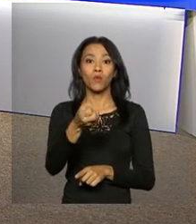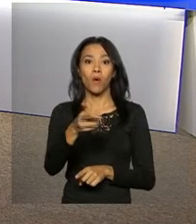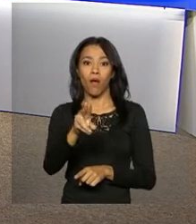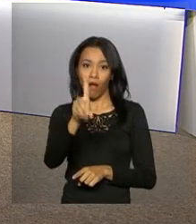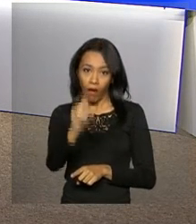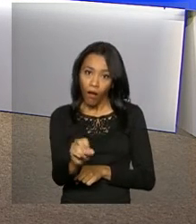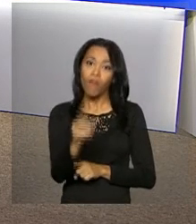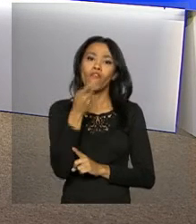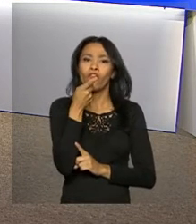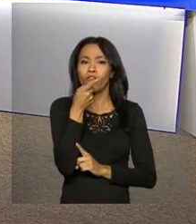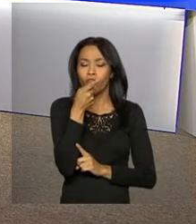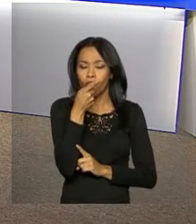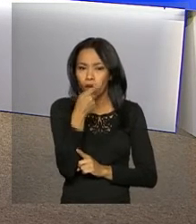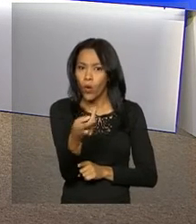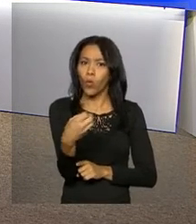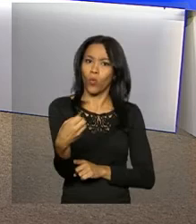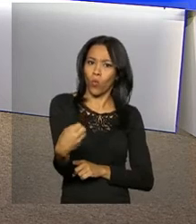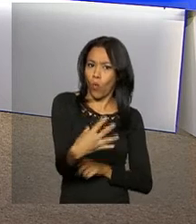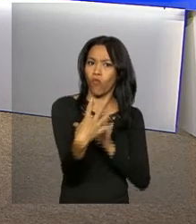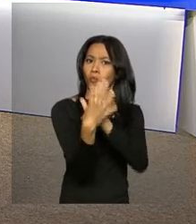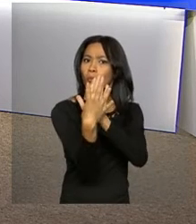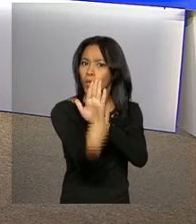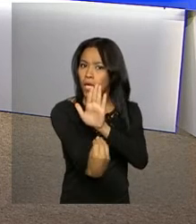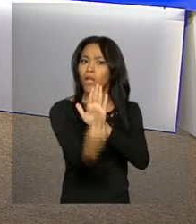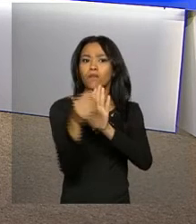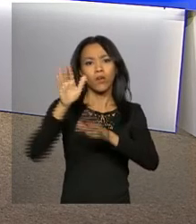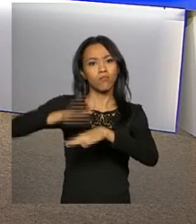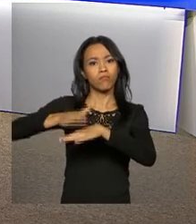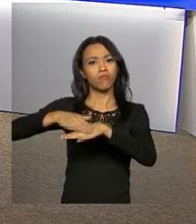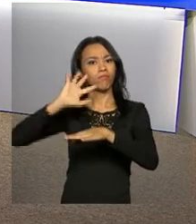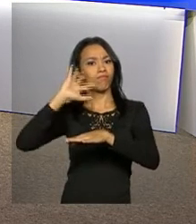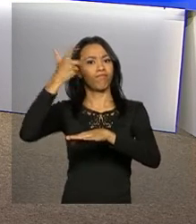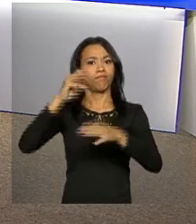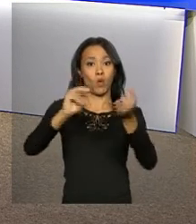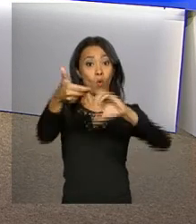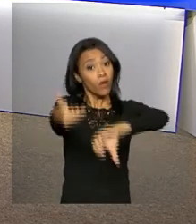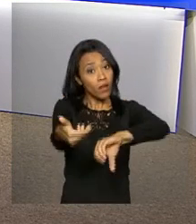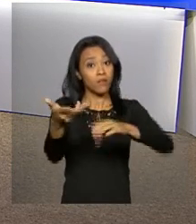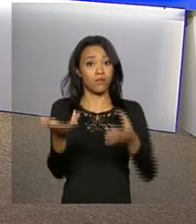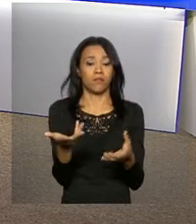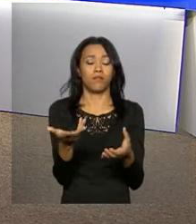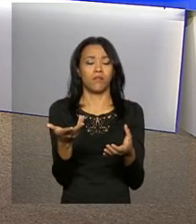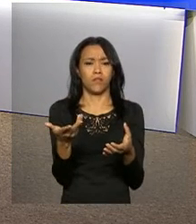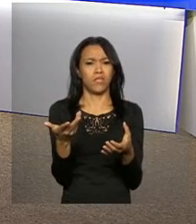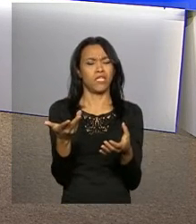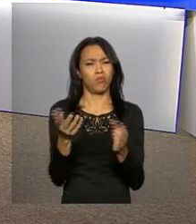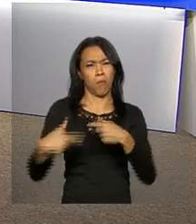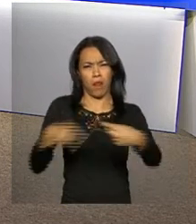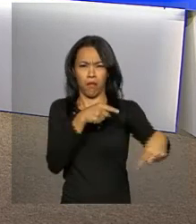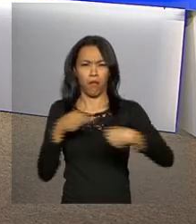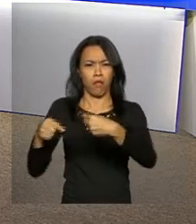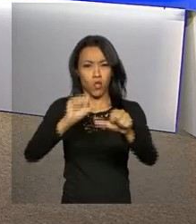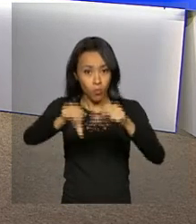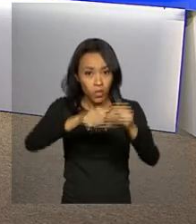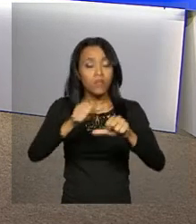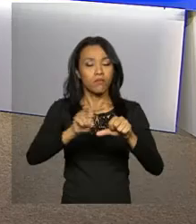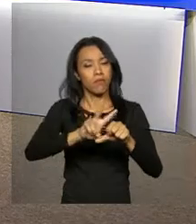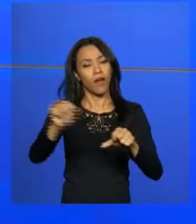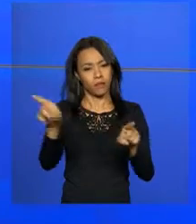de exploração do petróleo do pré sal foi decidido pelo congresso e que o debate sobre mudanças ocorrerá também no